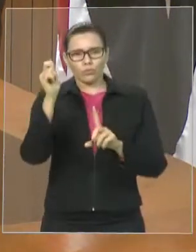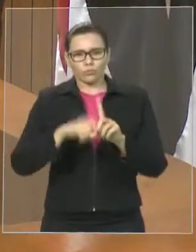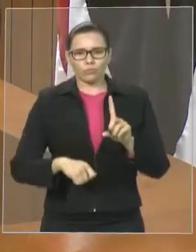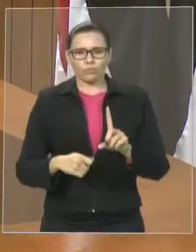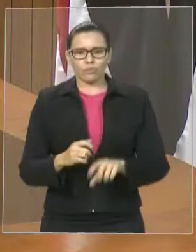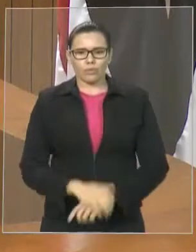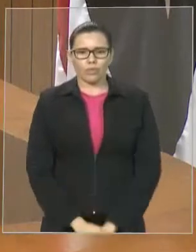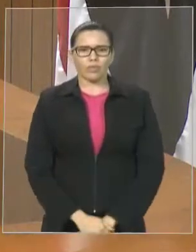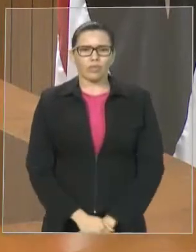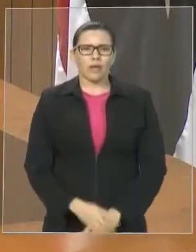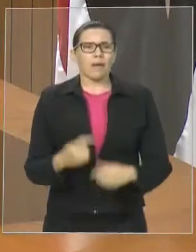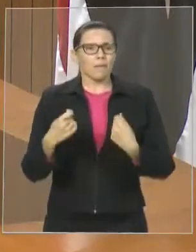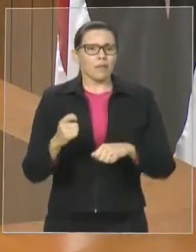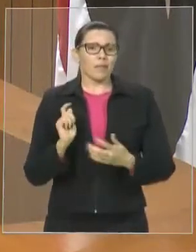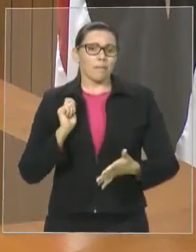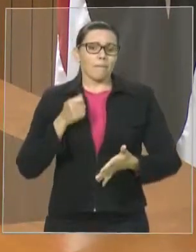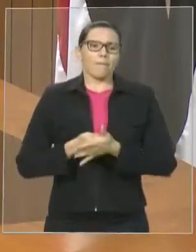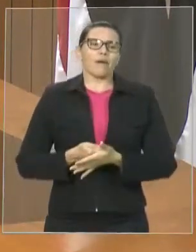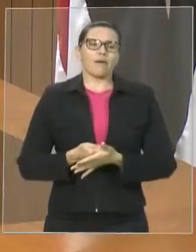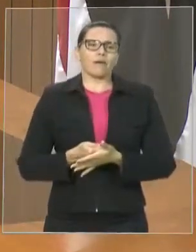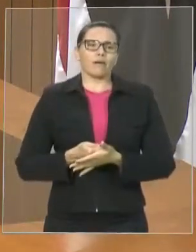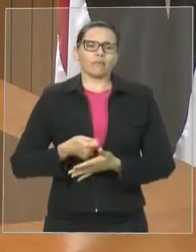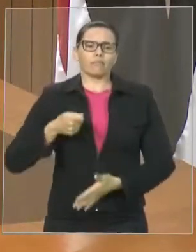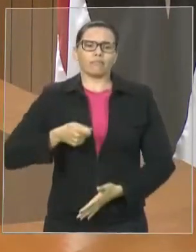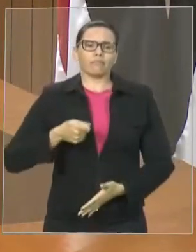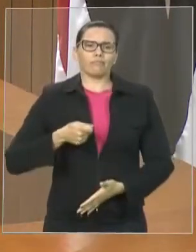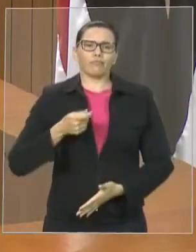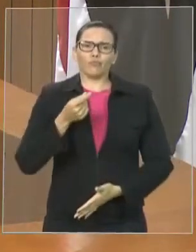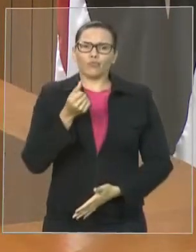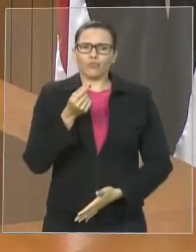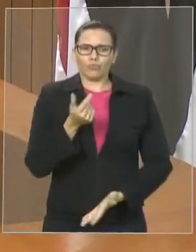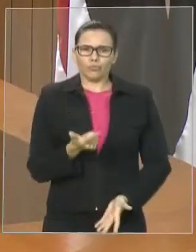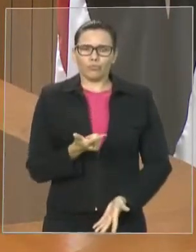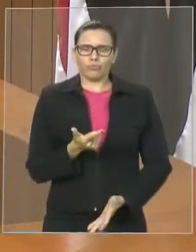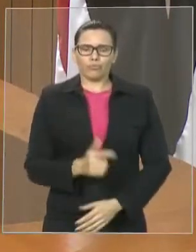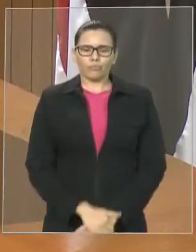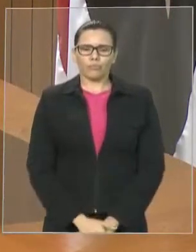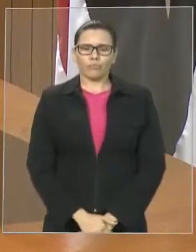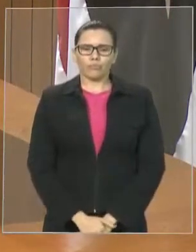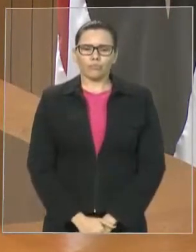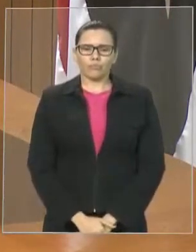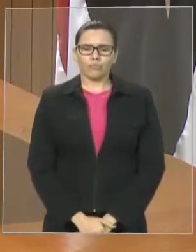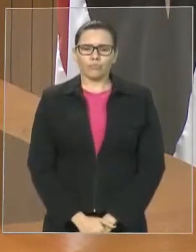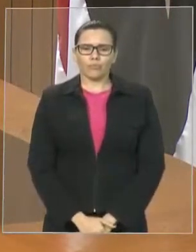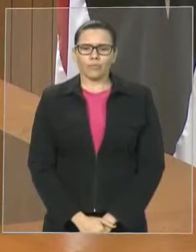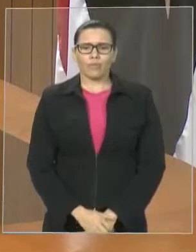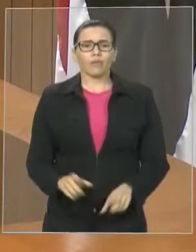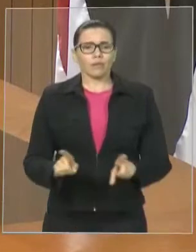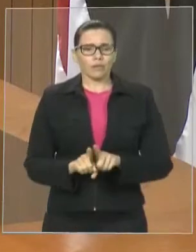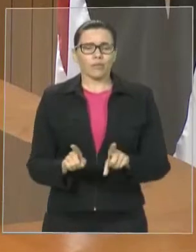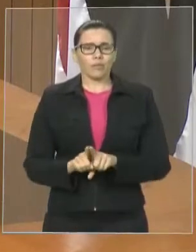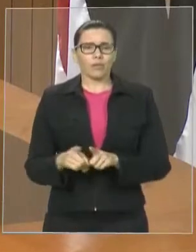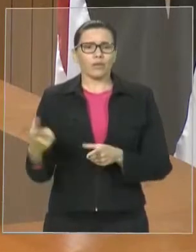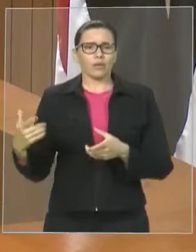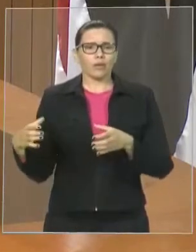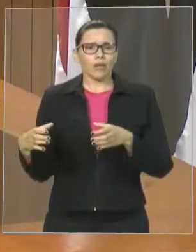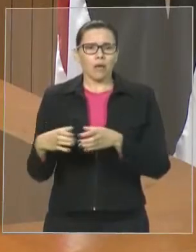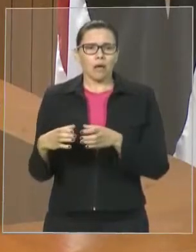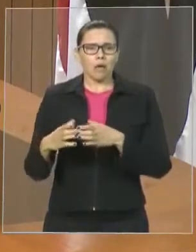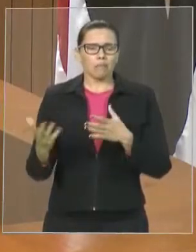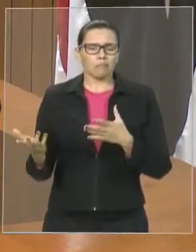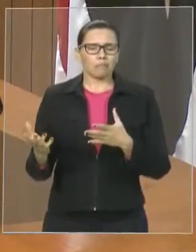senhor presidente, também, por determinação do governador, os comerciantes informais, que